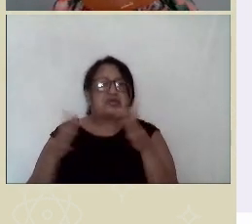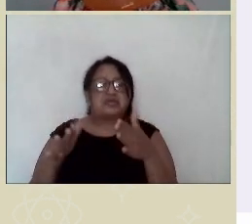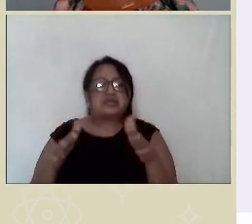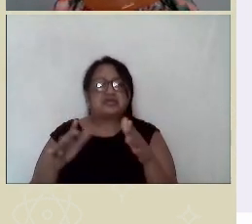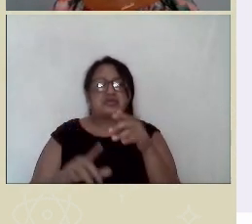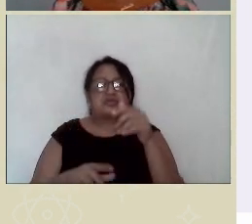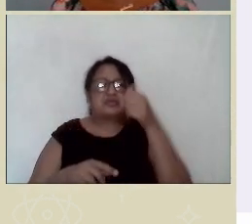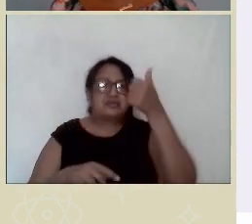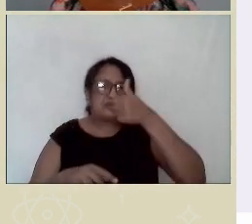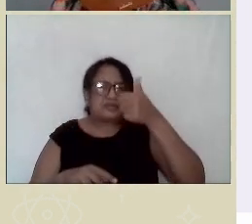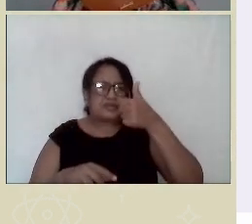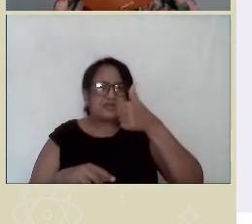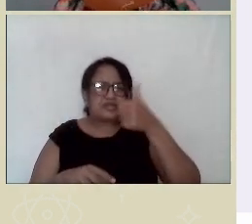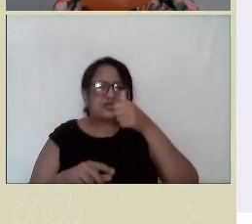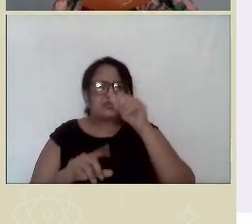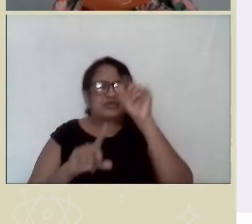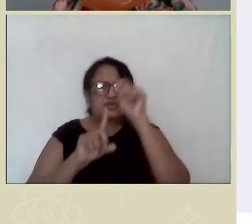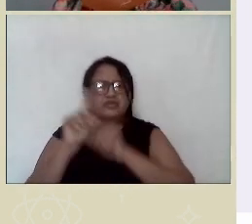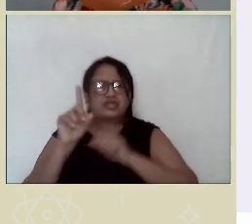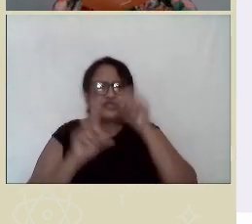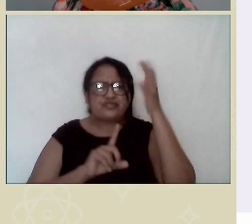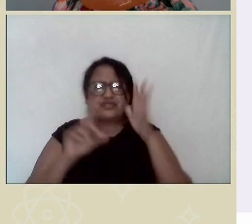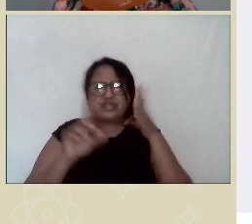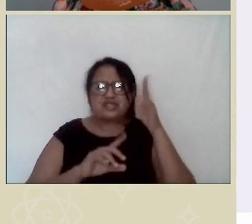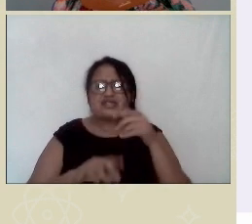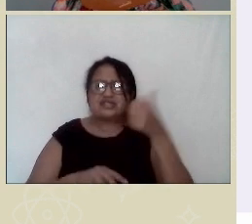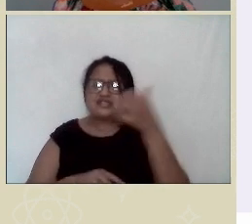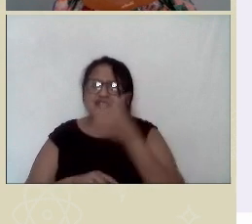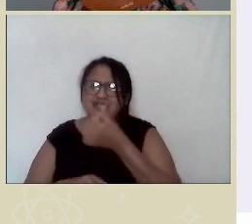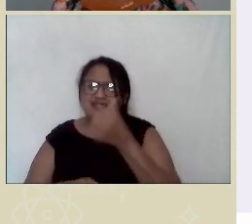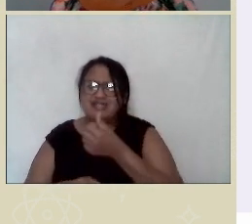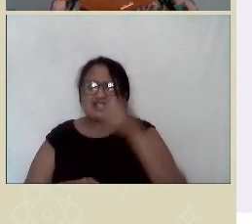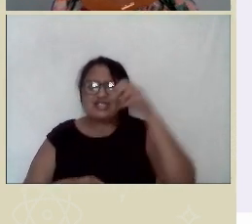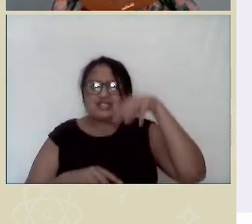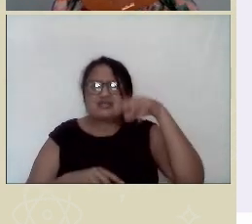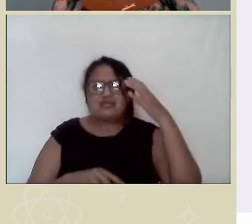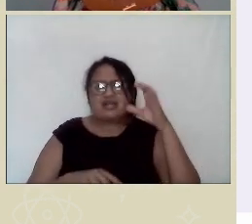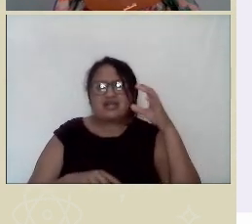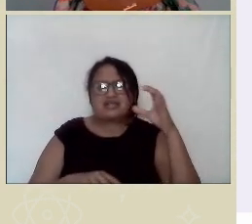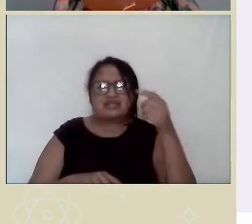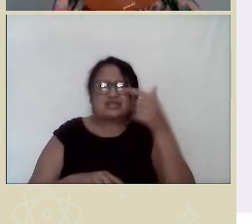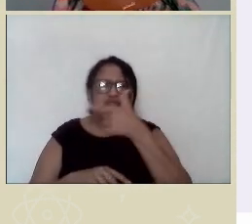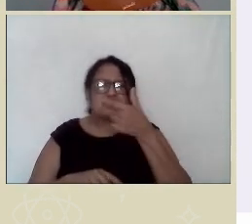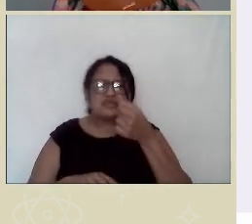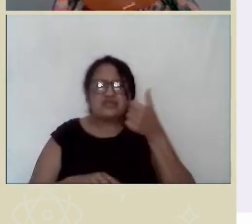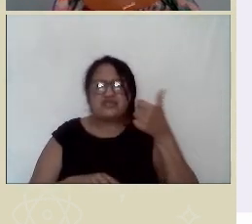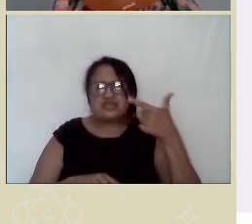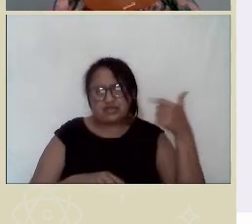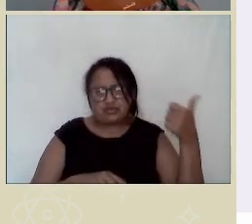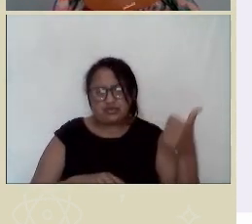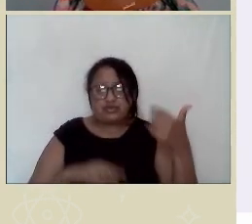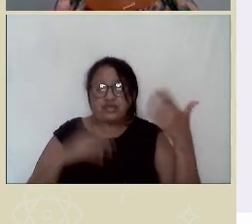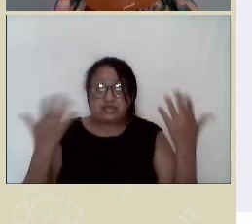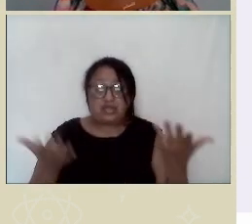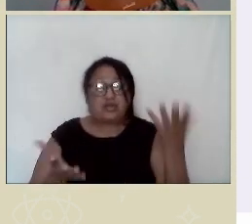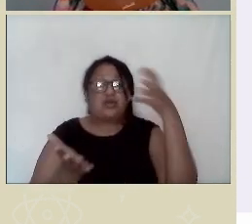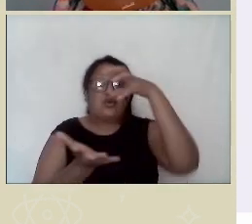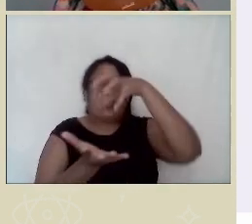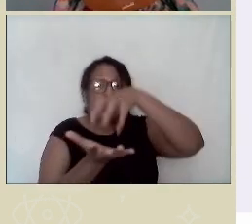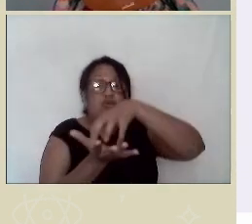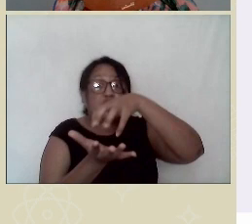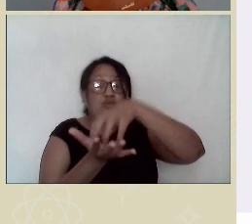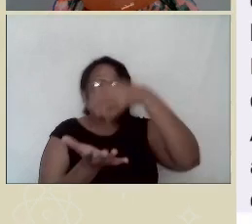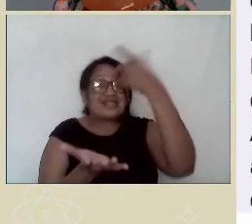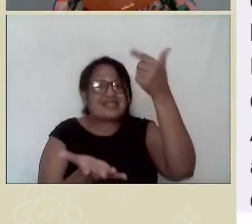de março de 2021 realizados na pesquisa por esse centro né de combate ao ódio digital